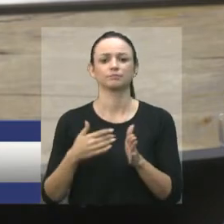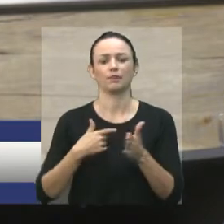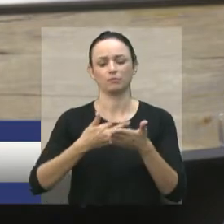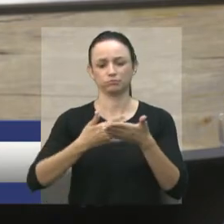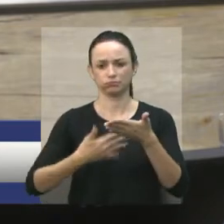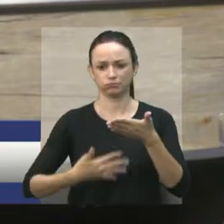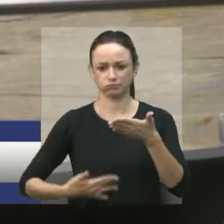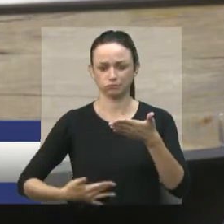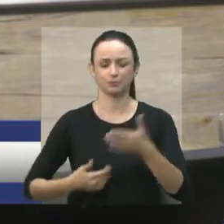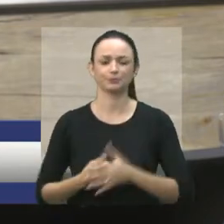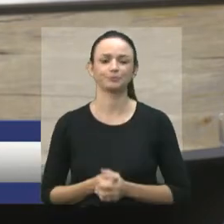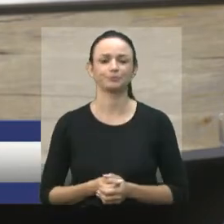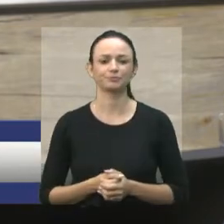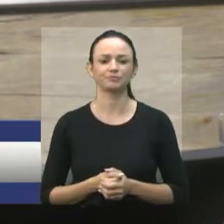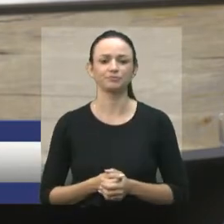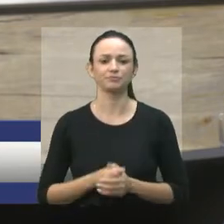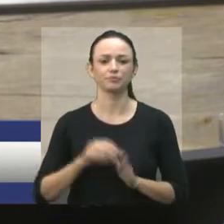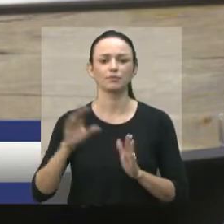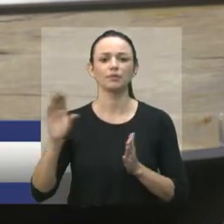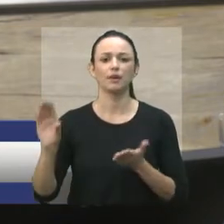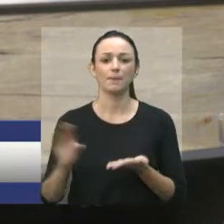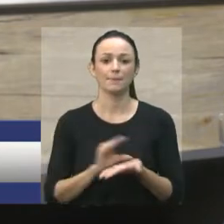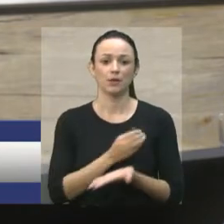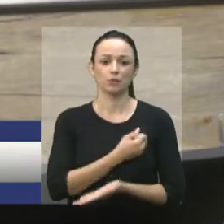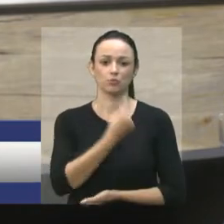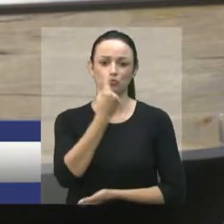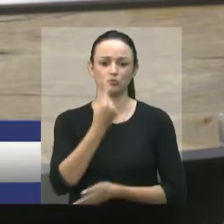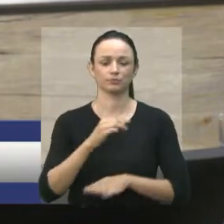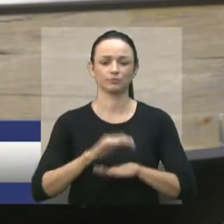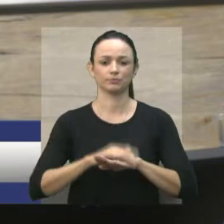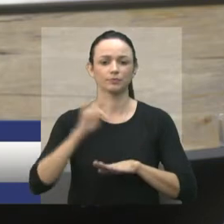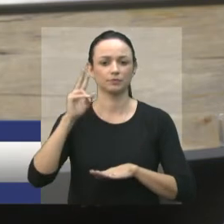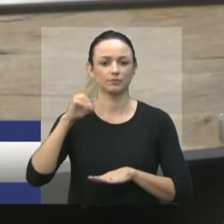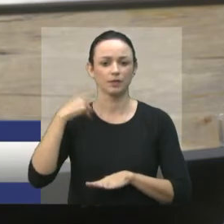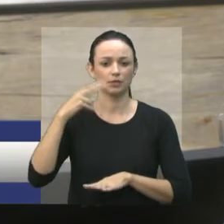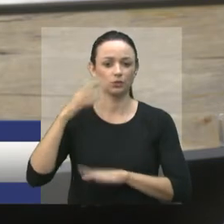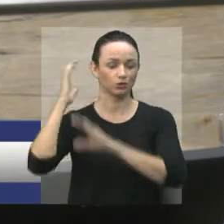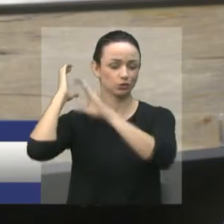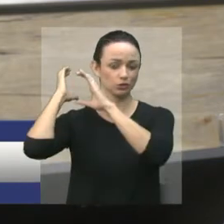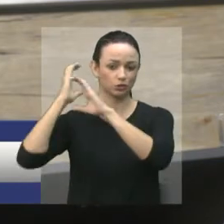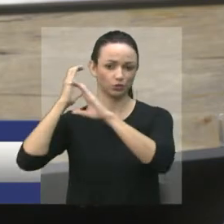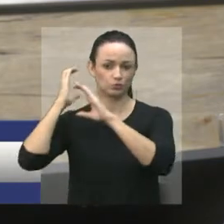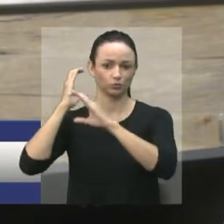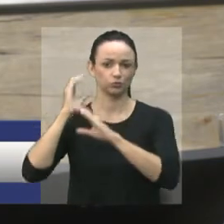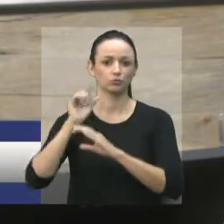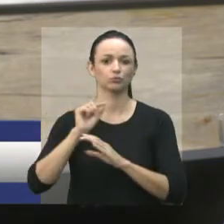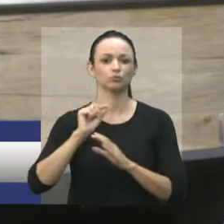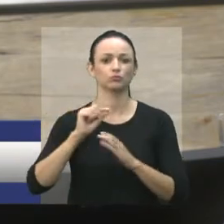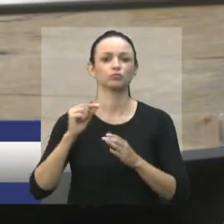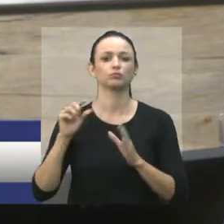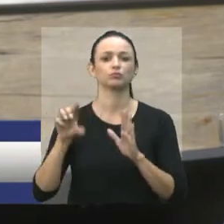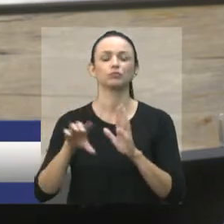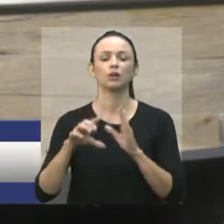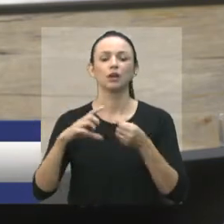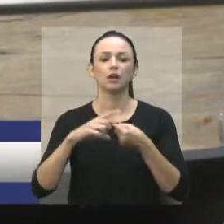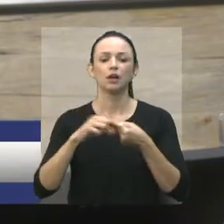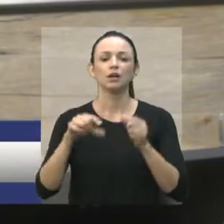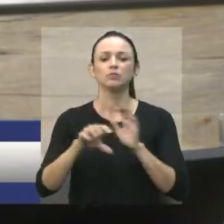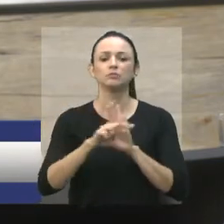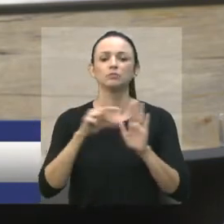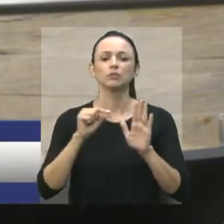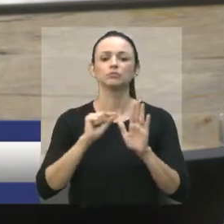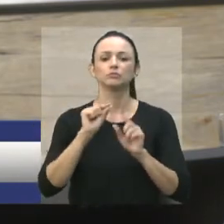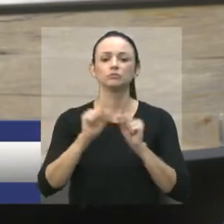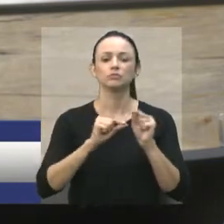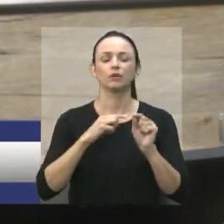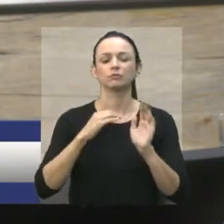arroladas. Emenda número 1. Autoria vereador Tito Coloneto, insere artigo no capítulo das